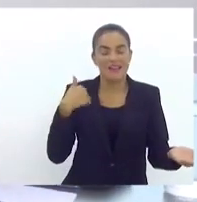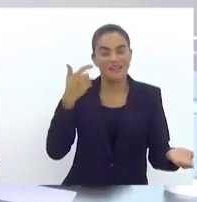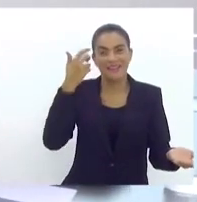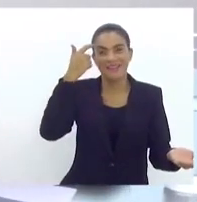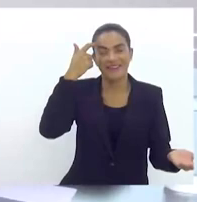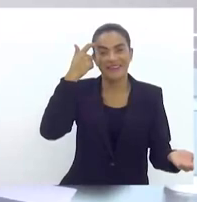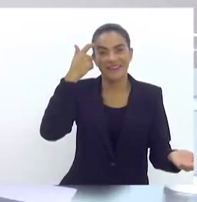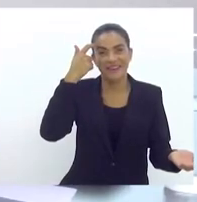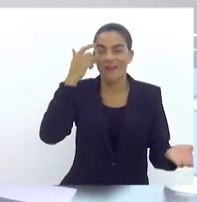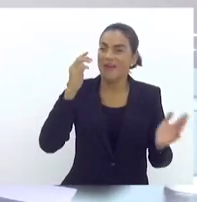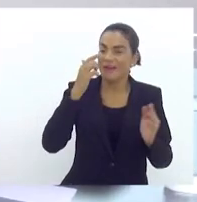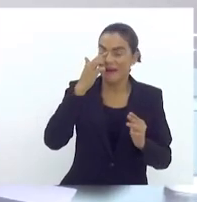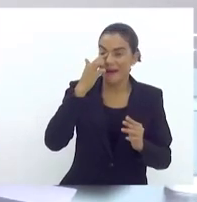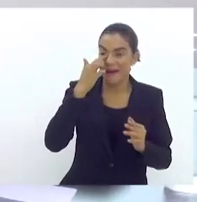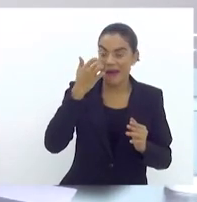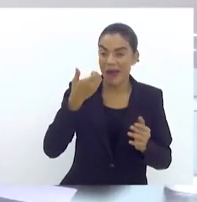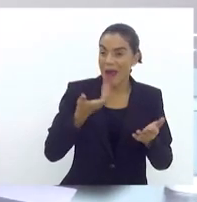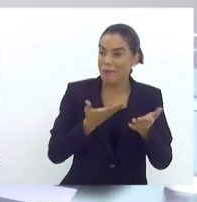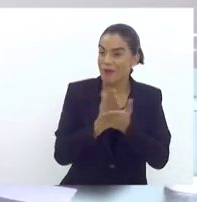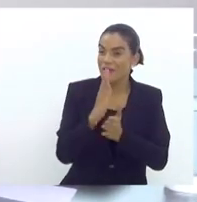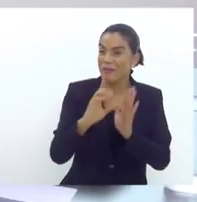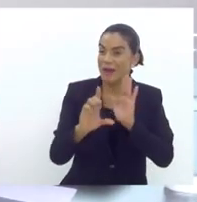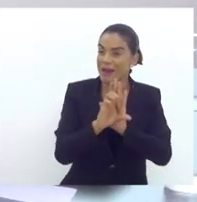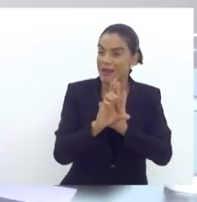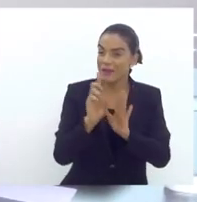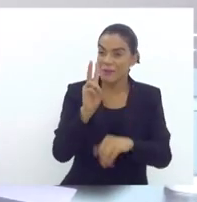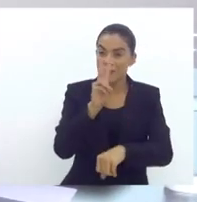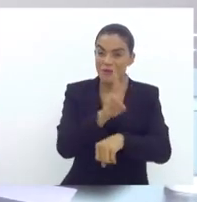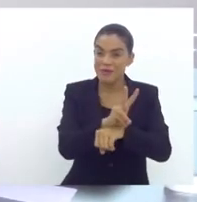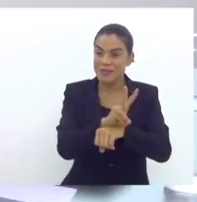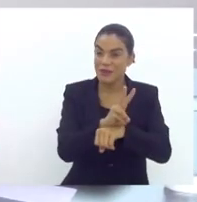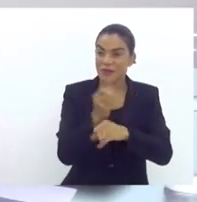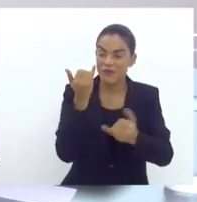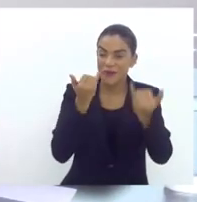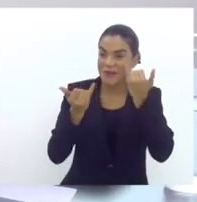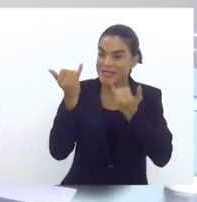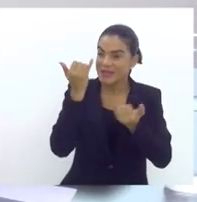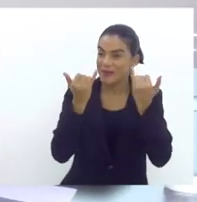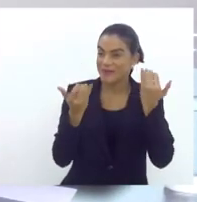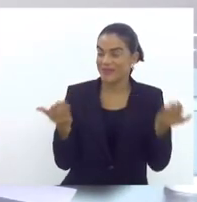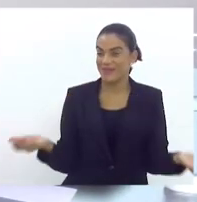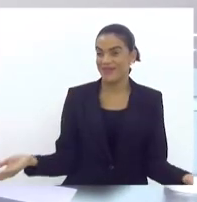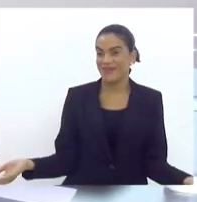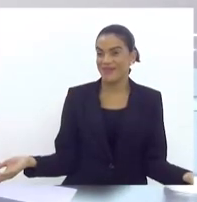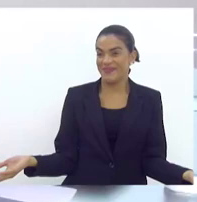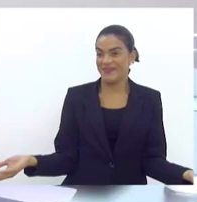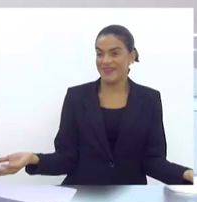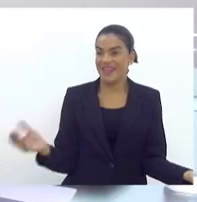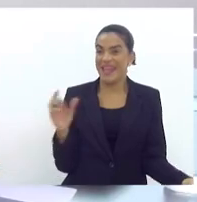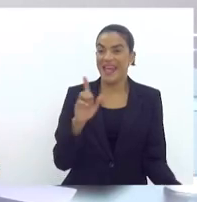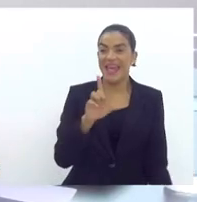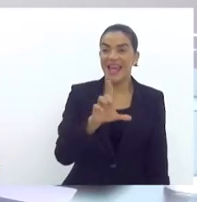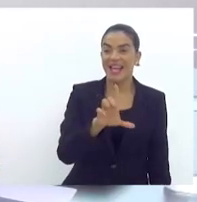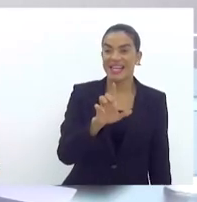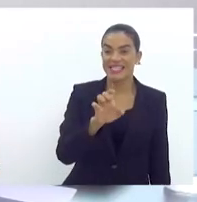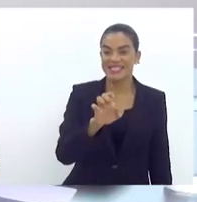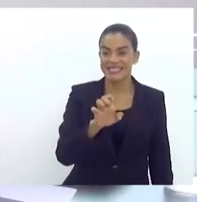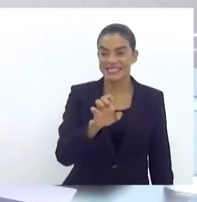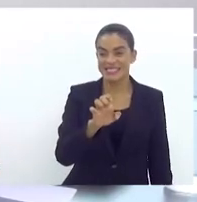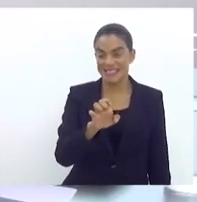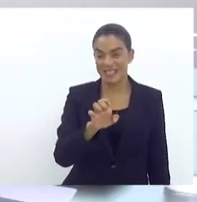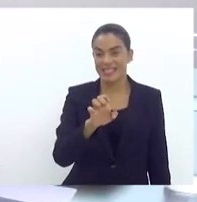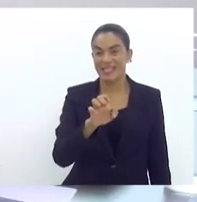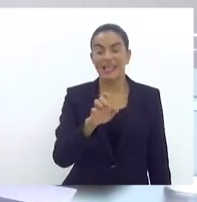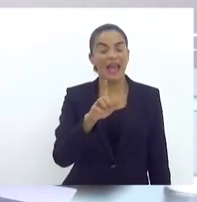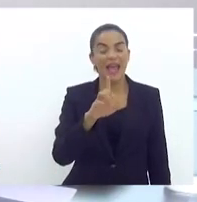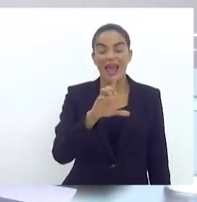o questionamento acabamos de aprovar a lei de proteção de dados a lgpd é que vem